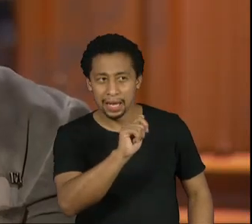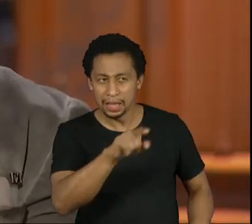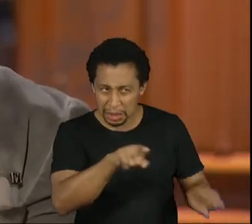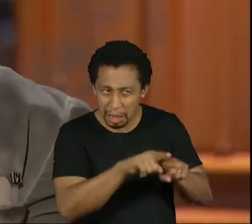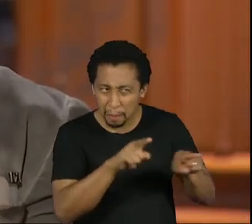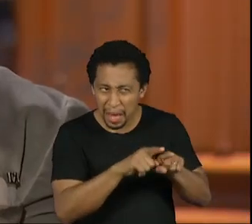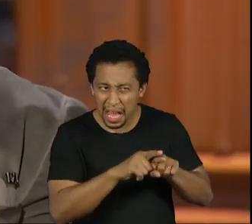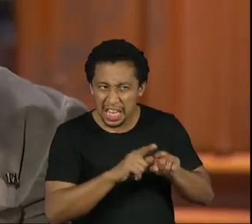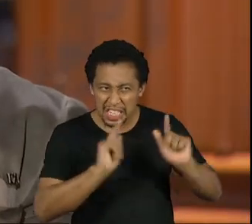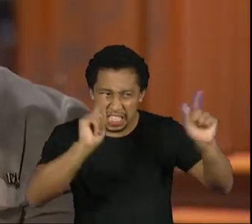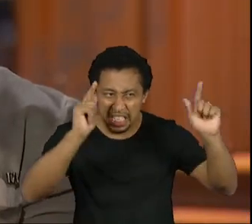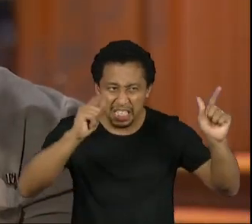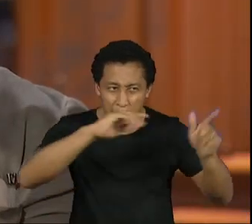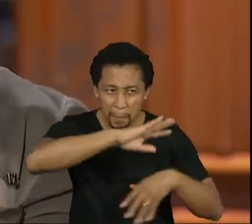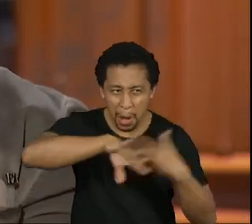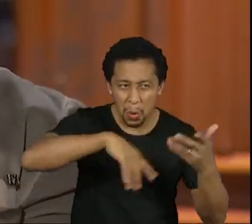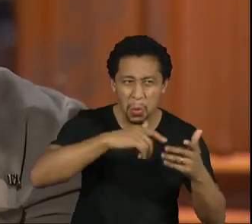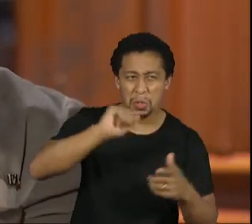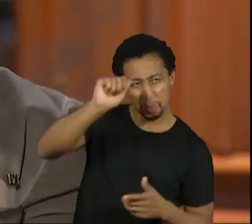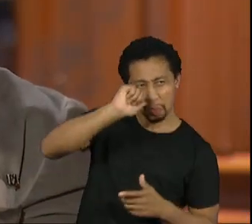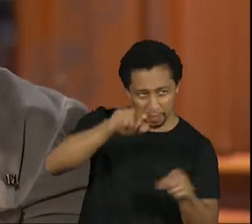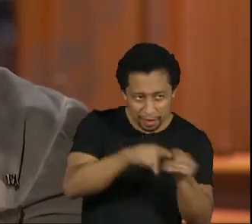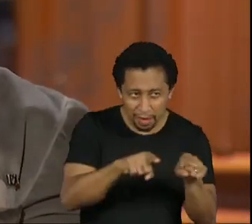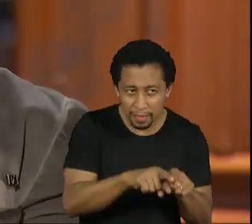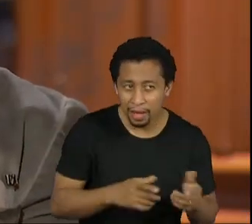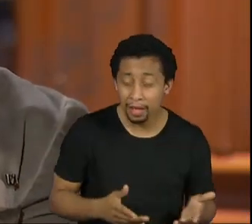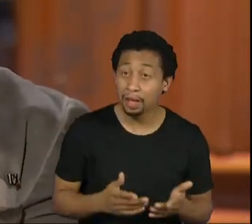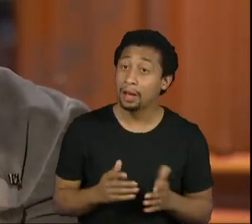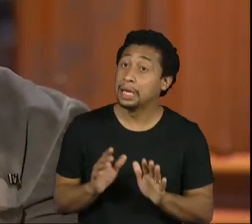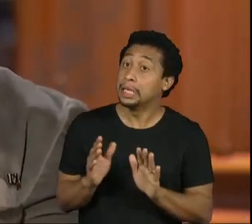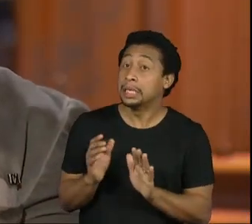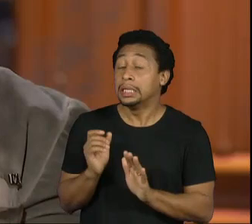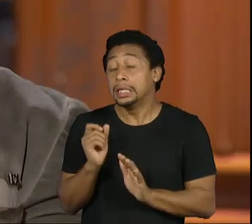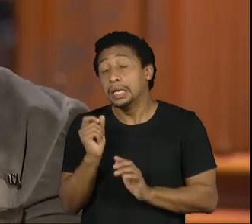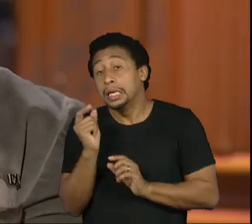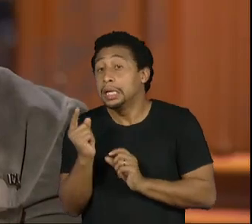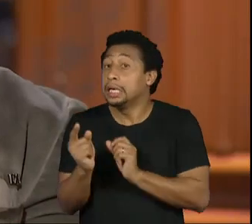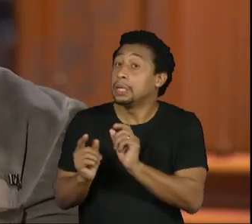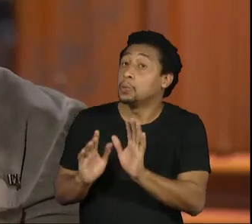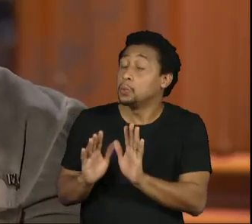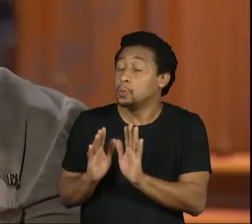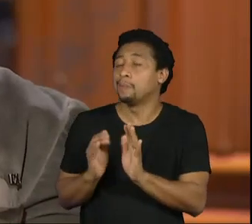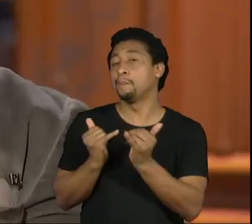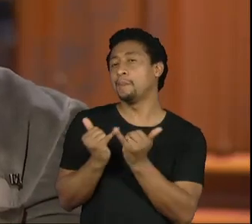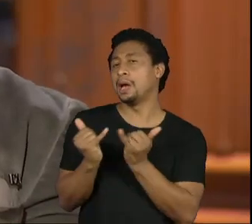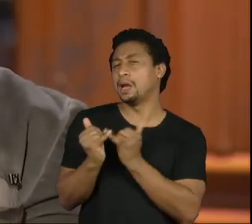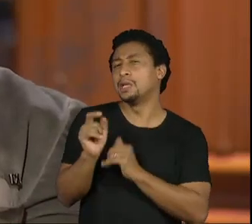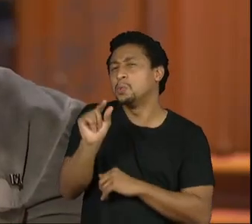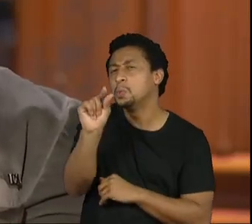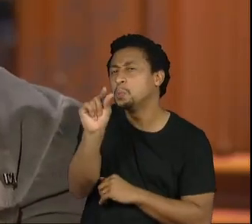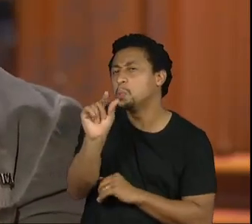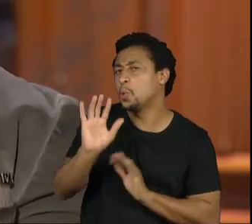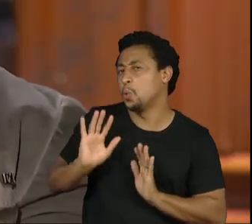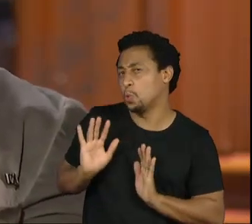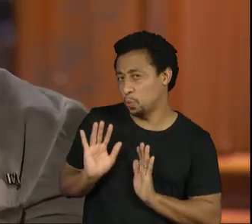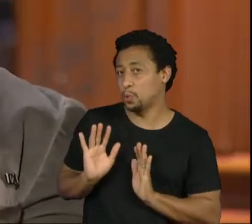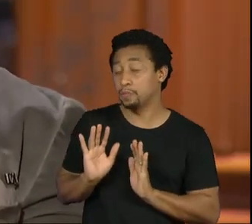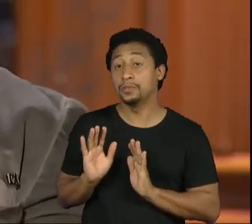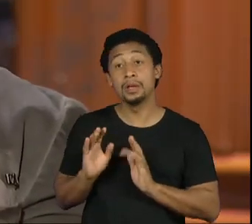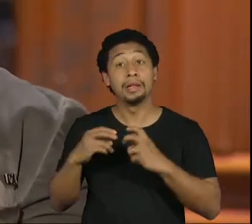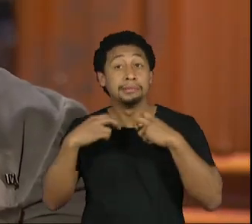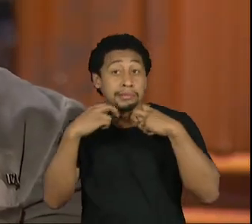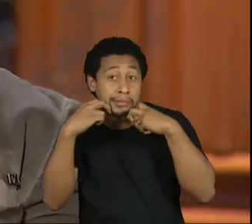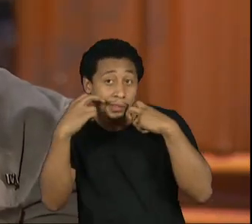ela tem um comportamento muito parecido com o meu né assim ela é meio ela tá meio